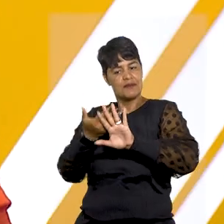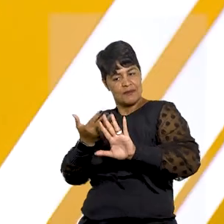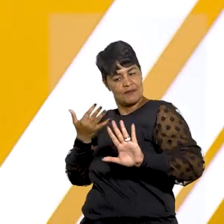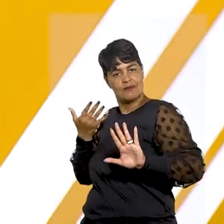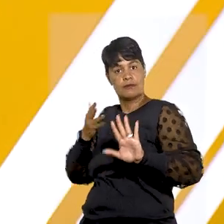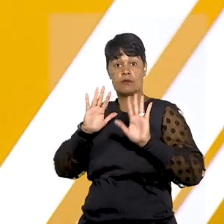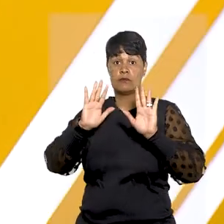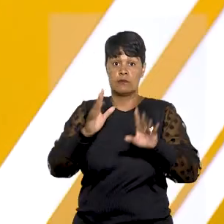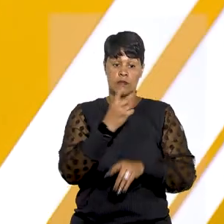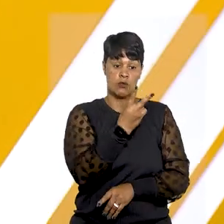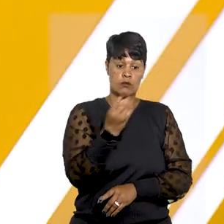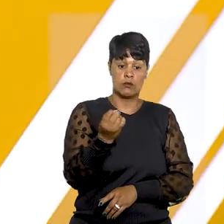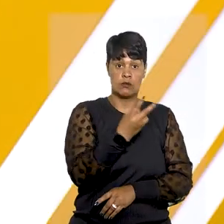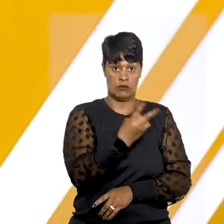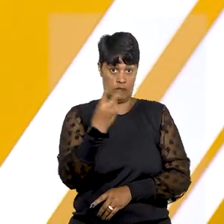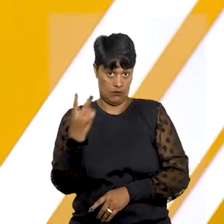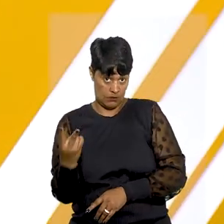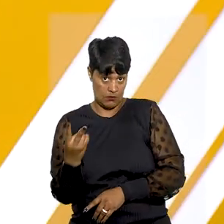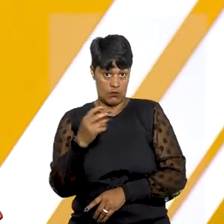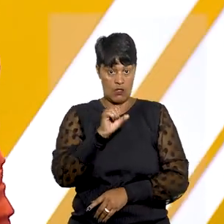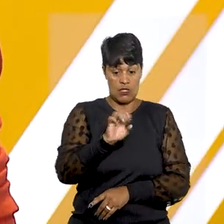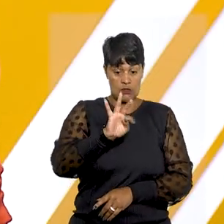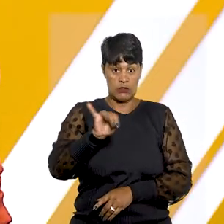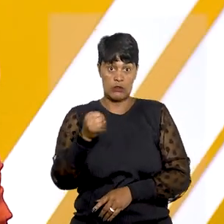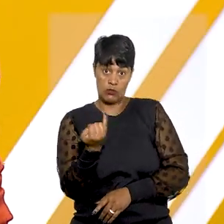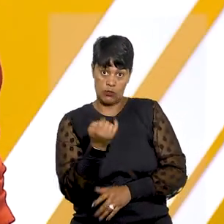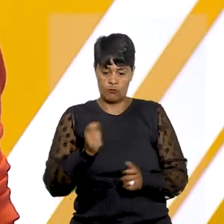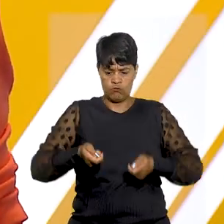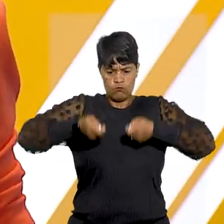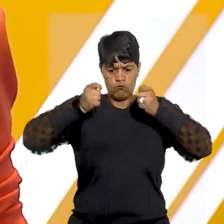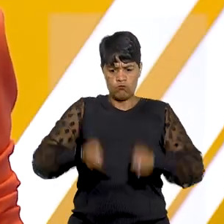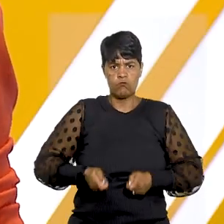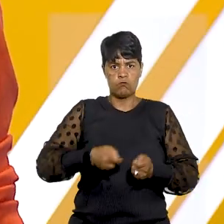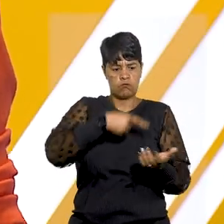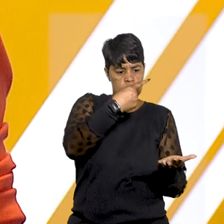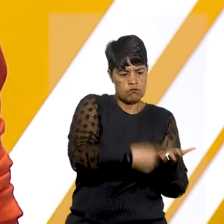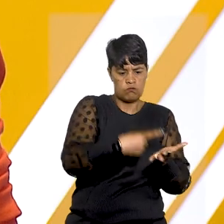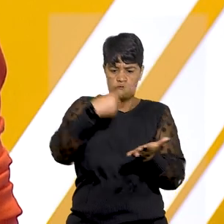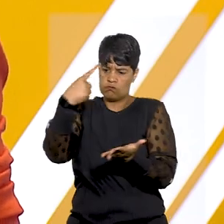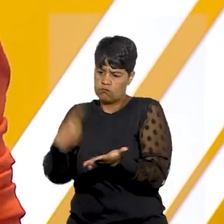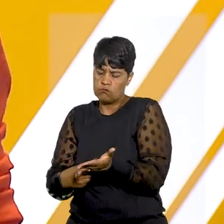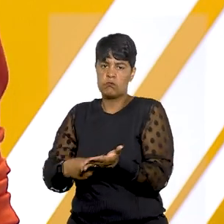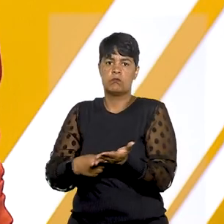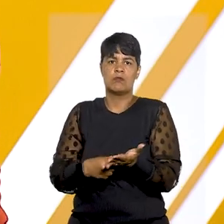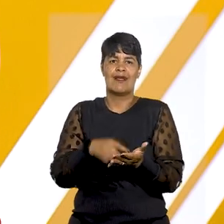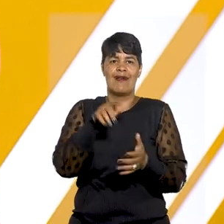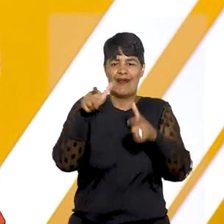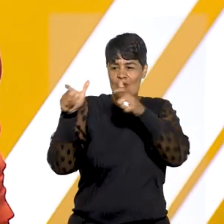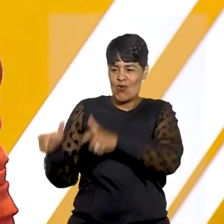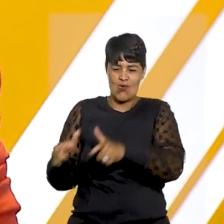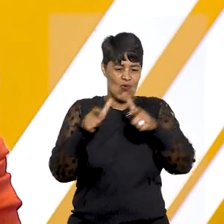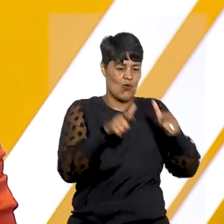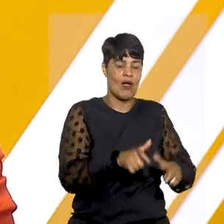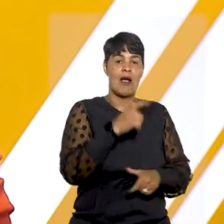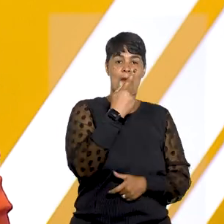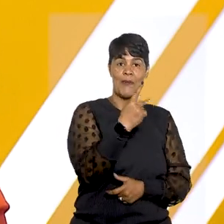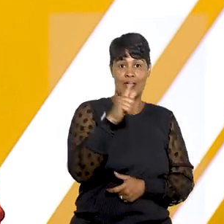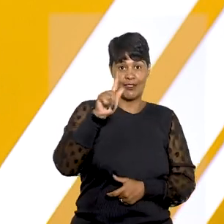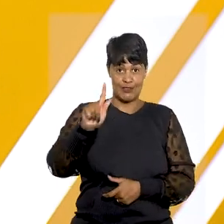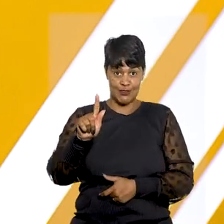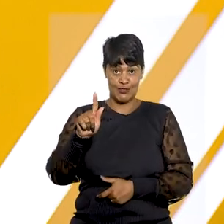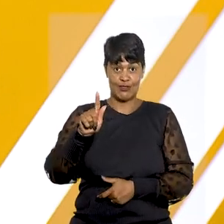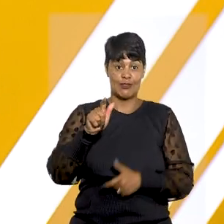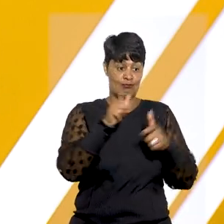em 2022 o STJ afirmou dois acordos de cooperação com procuradorias estaduais